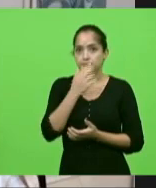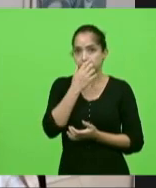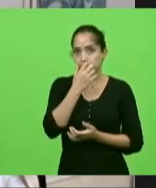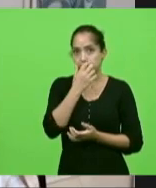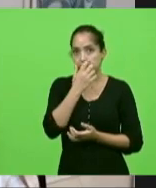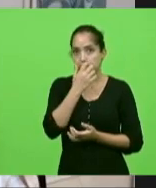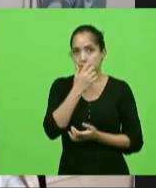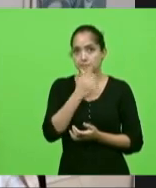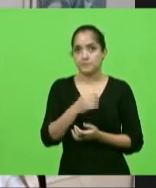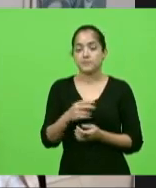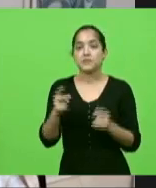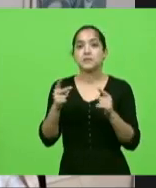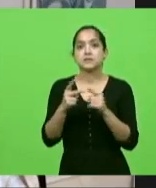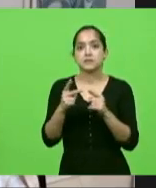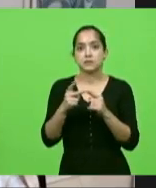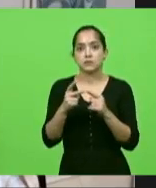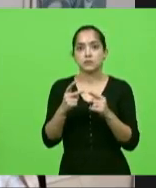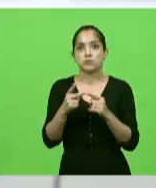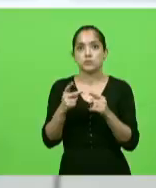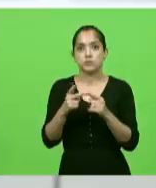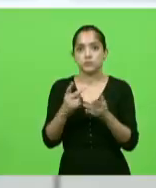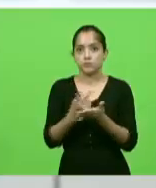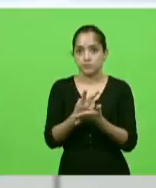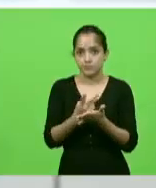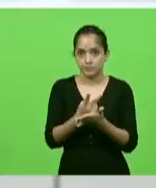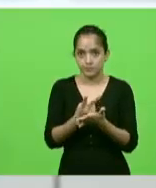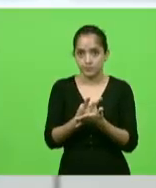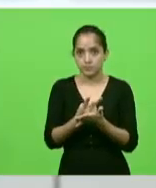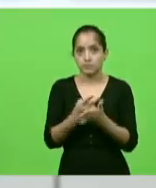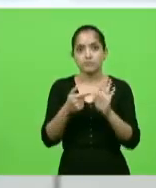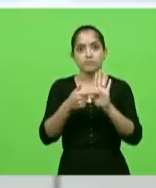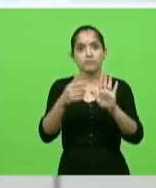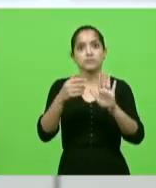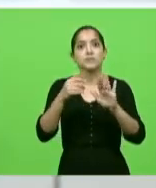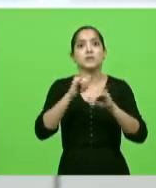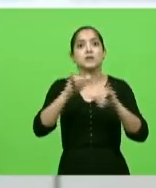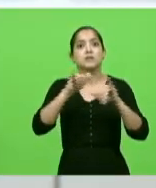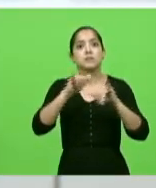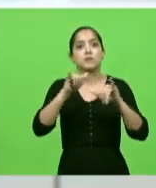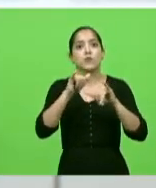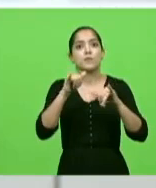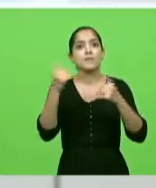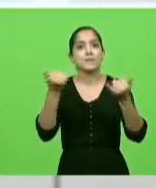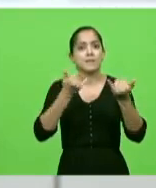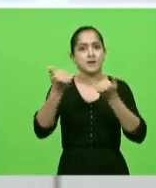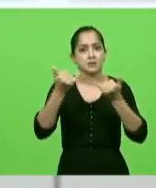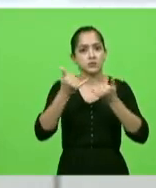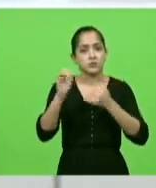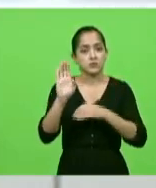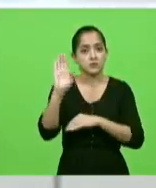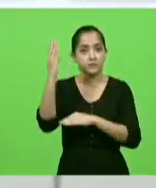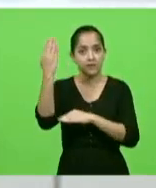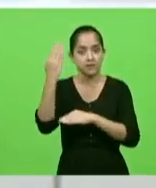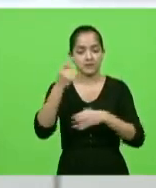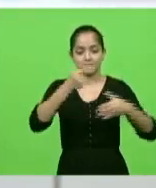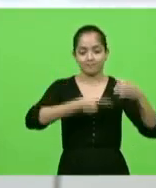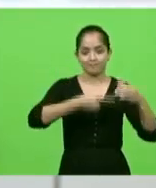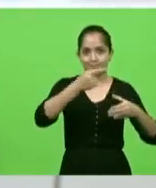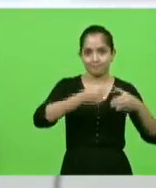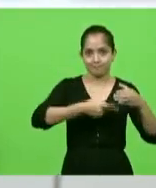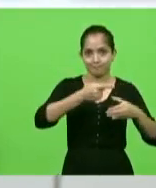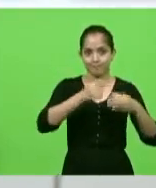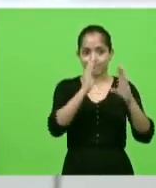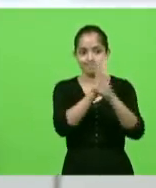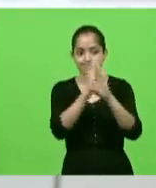a segunda infração prestação de informações falsas da comissão parlamentar de inquérito da Assembleia Legislativa